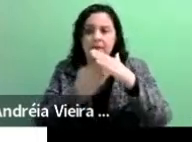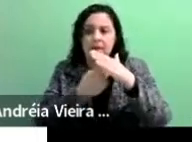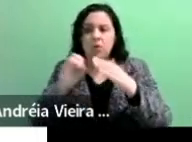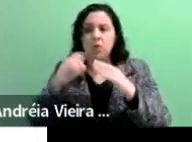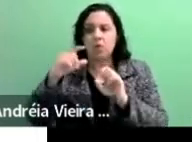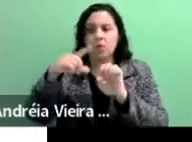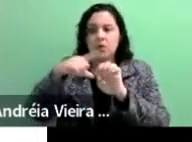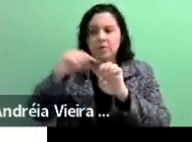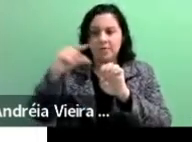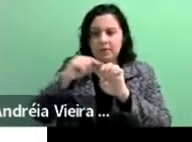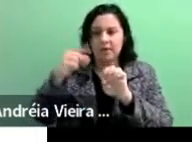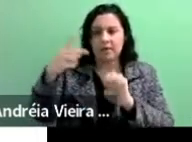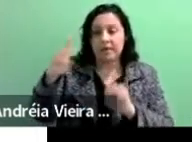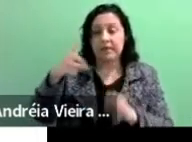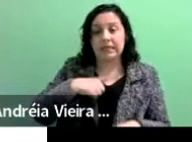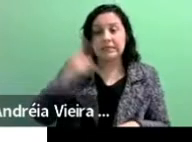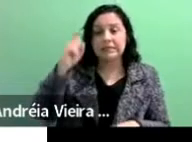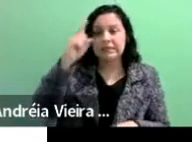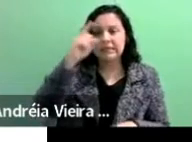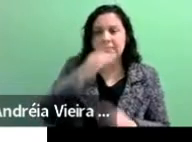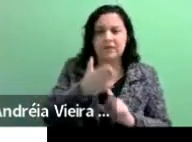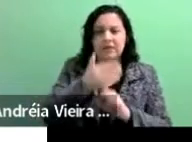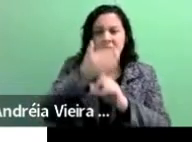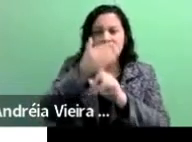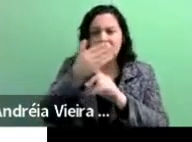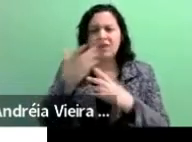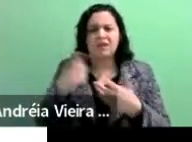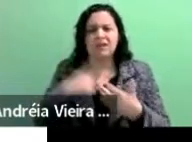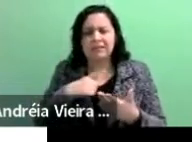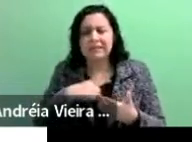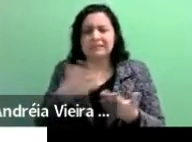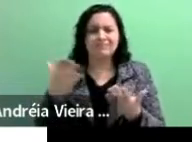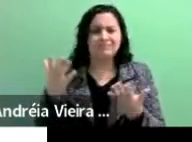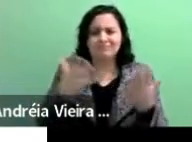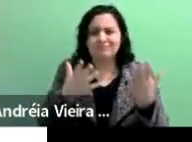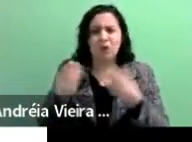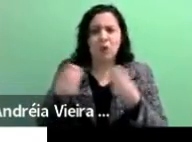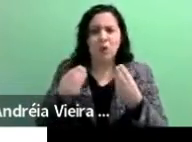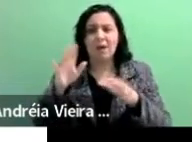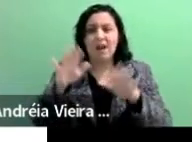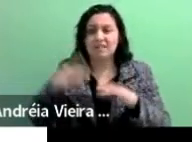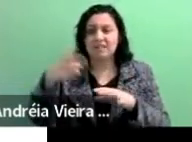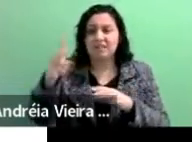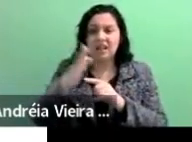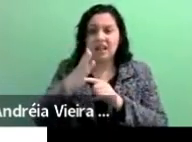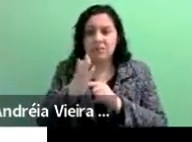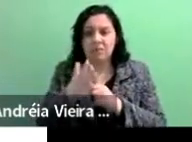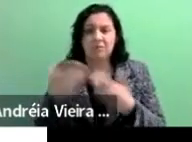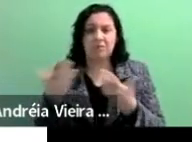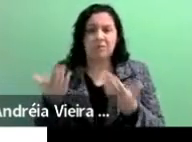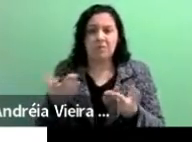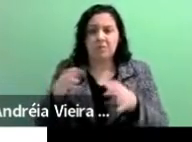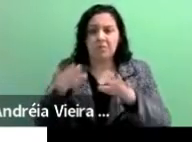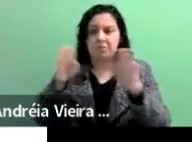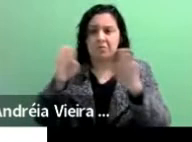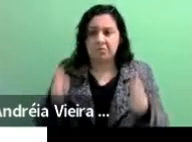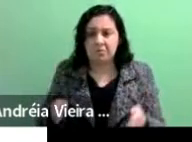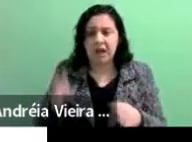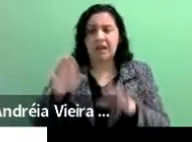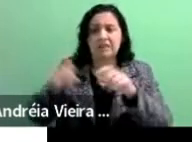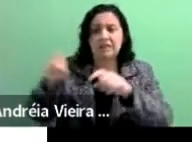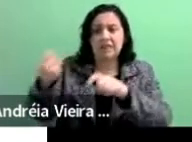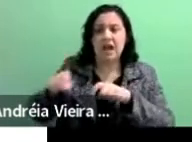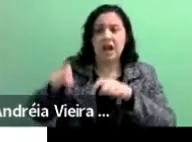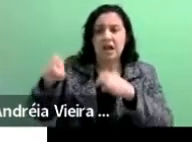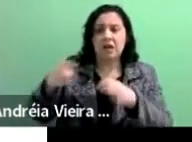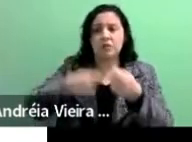desafio tecnológico, ele tem uma dificuldade, um gargalo, seja num equipamento da sua indústria, seja no agronegócio,